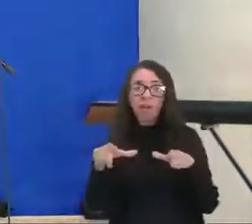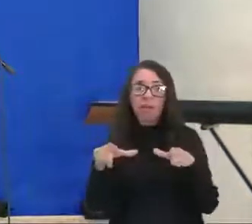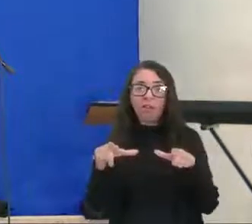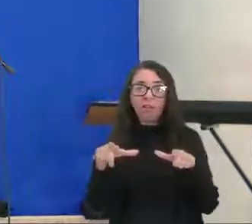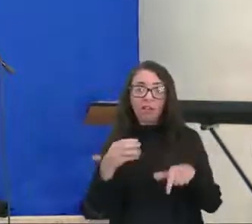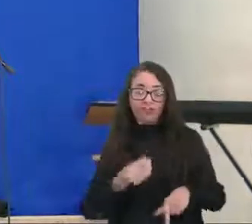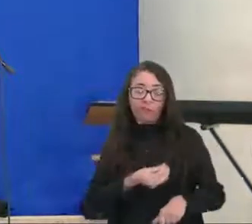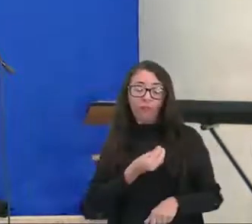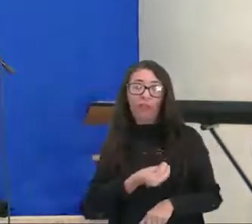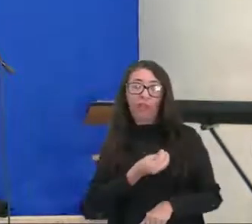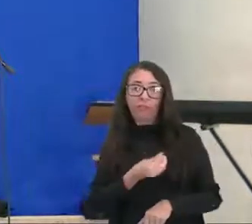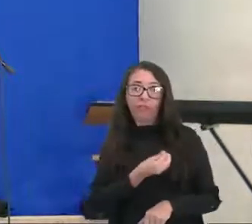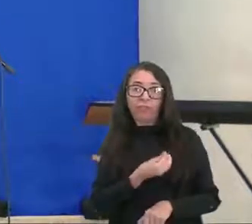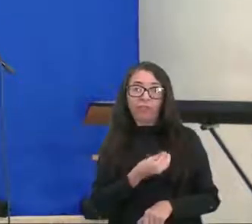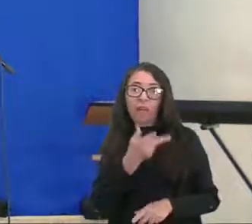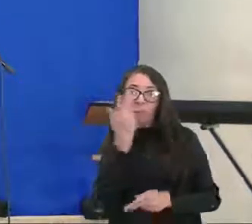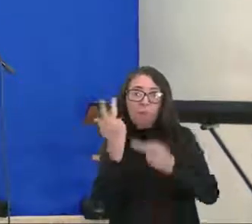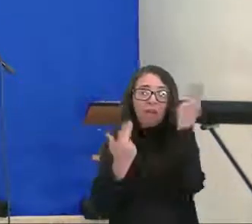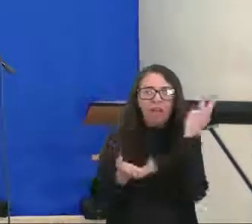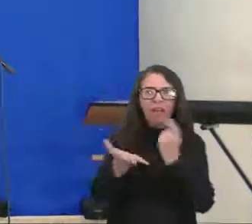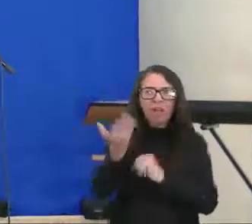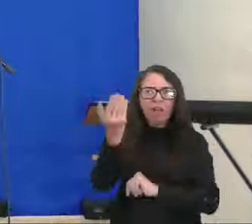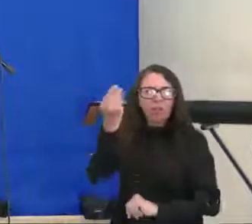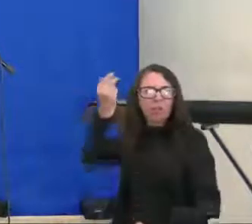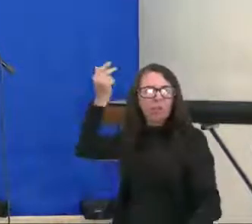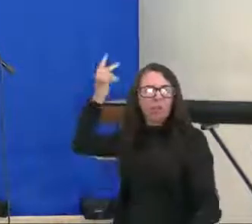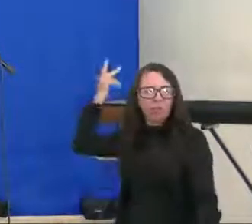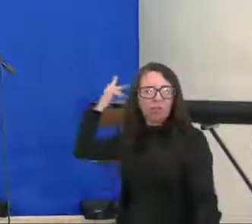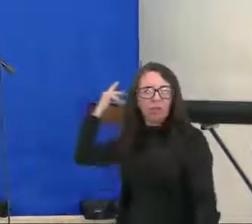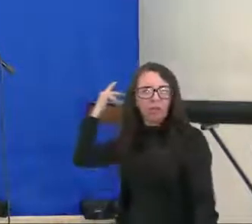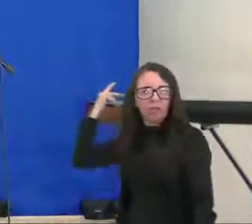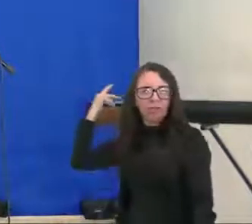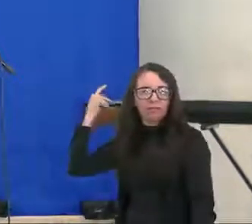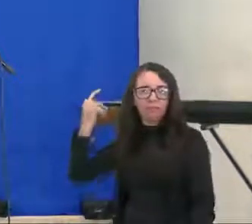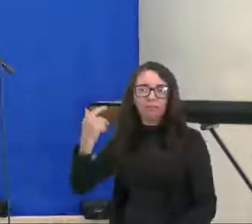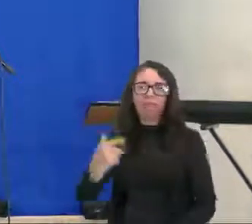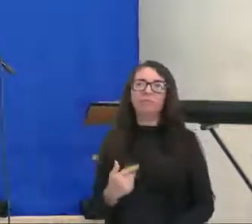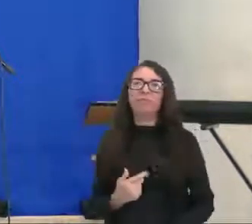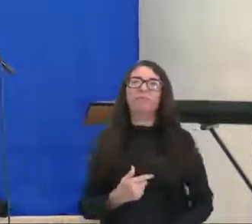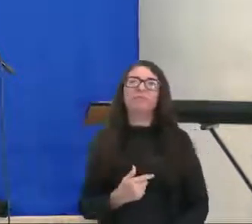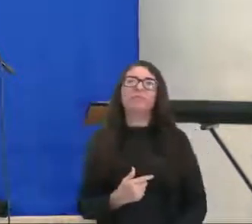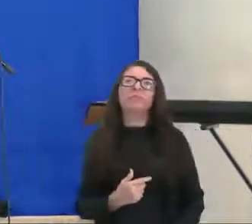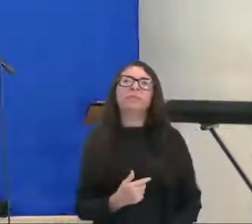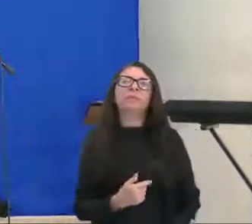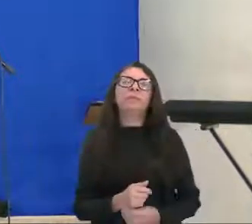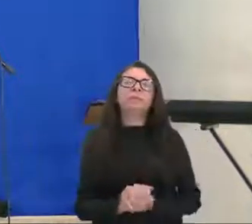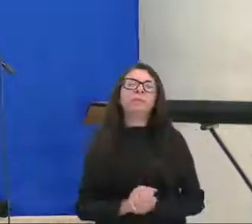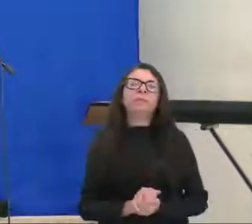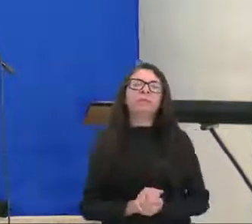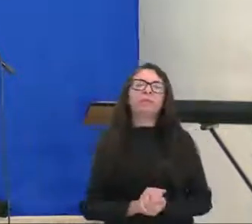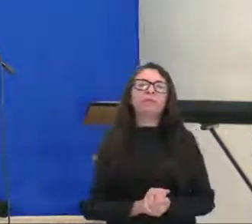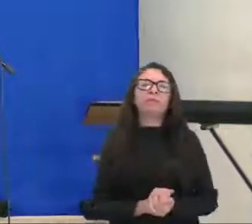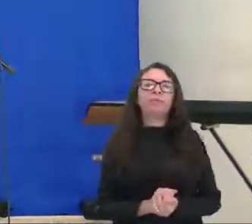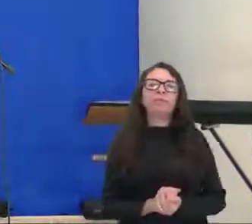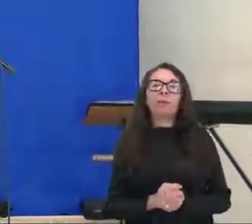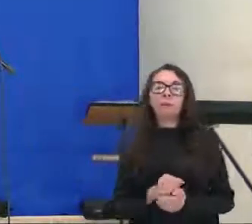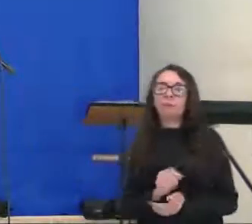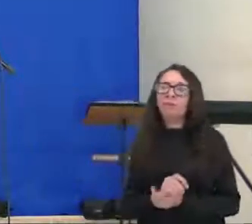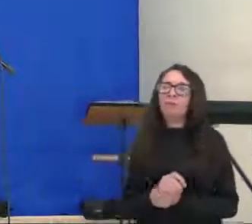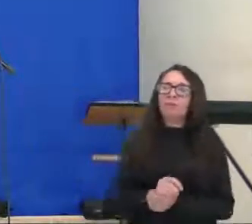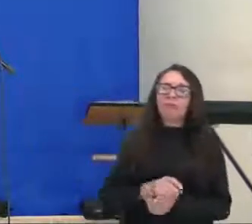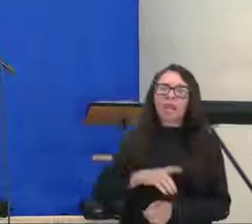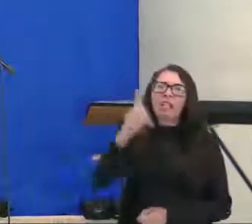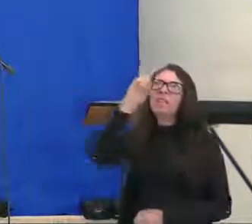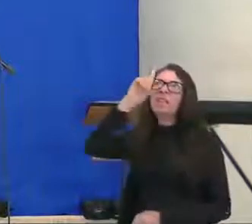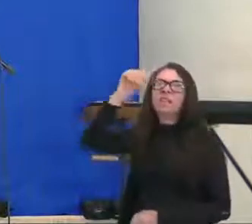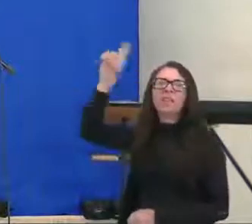pessoa a fim de capacitá-lo para uma tarefa específica. Então, o Espírito de Deus